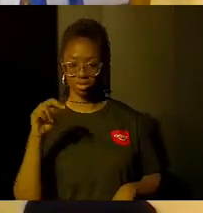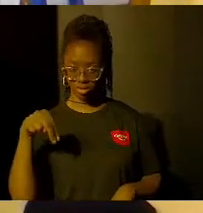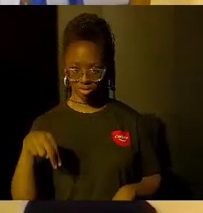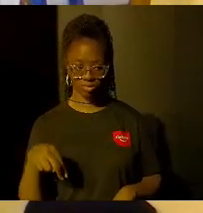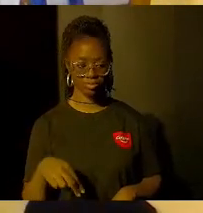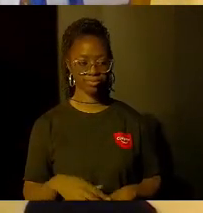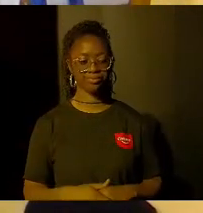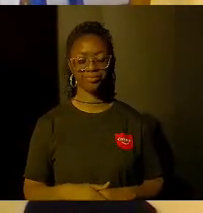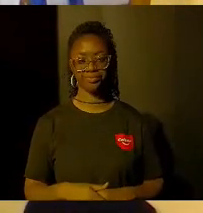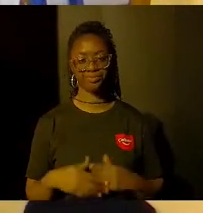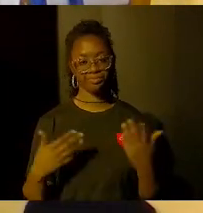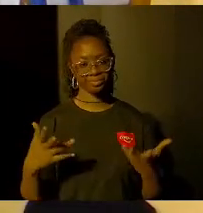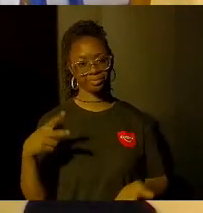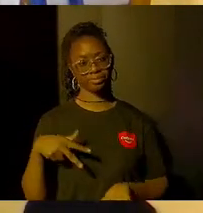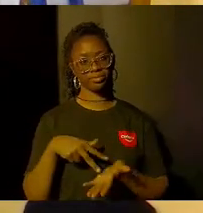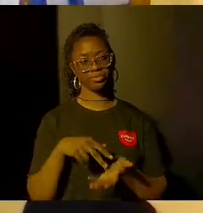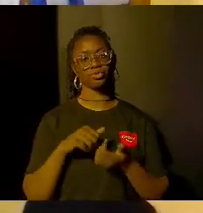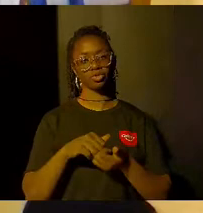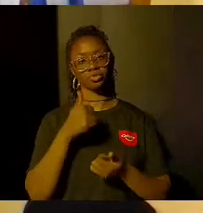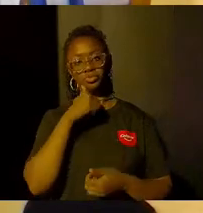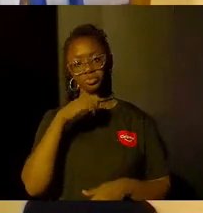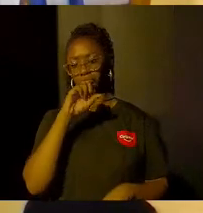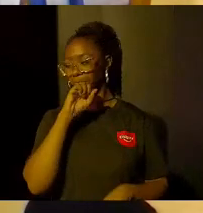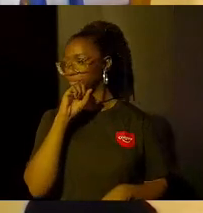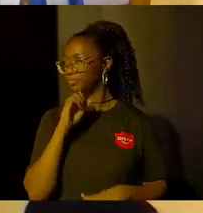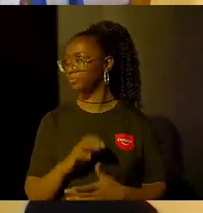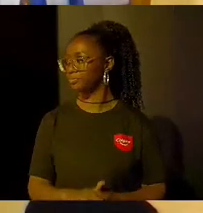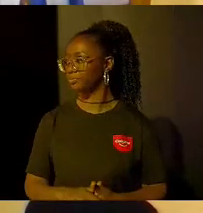é aqui que estamos com essas Mães